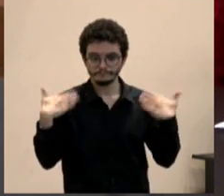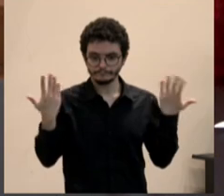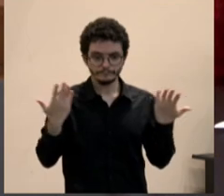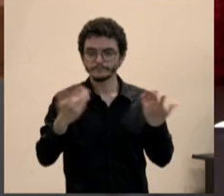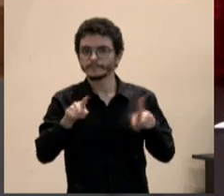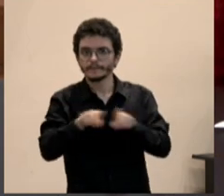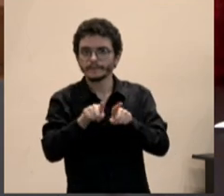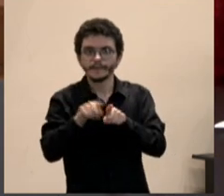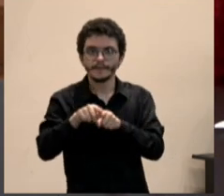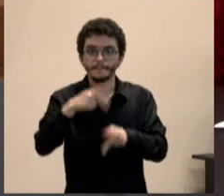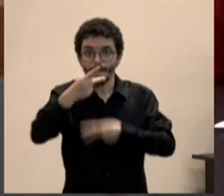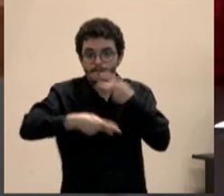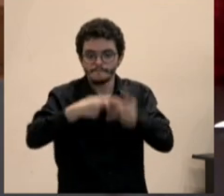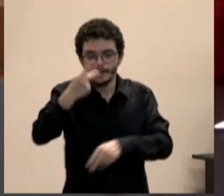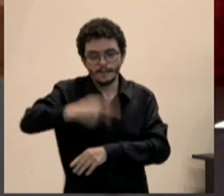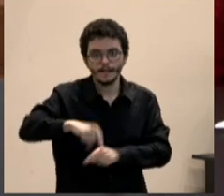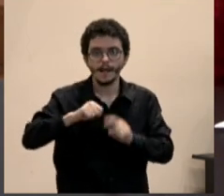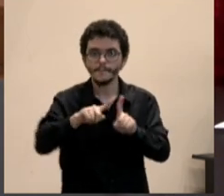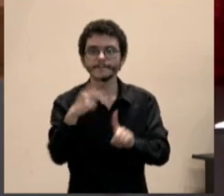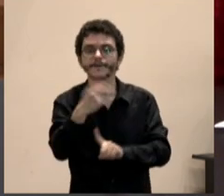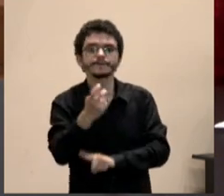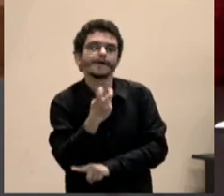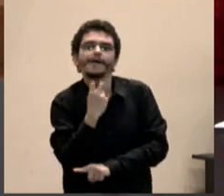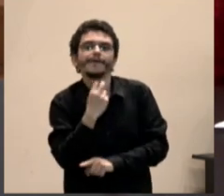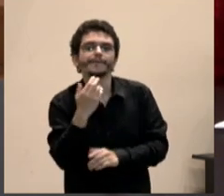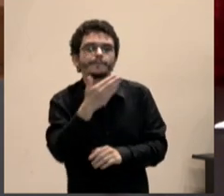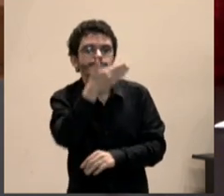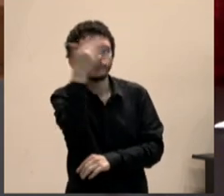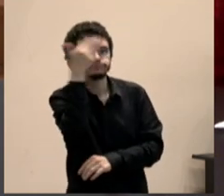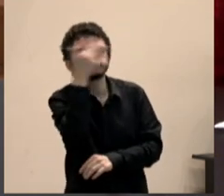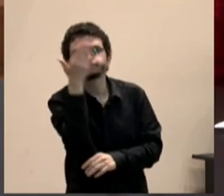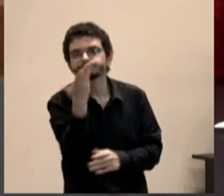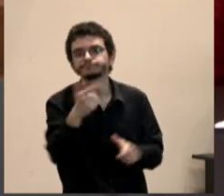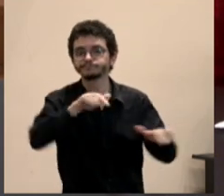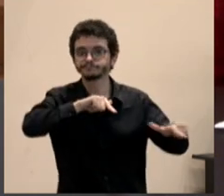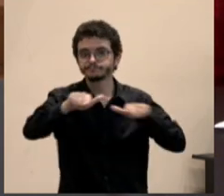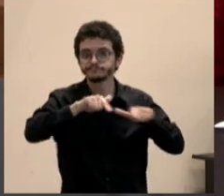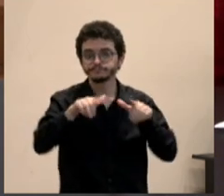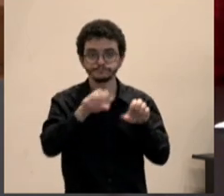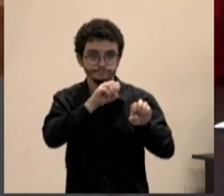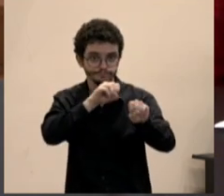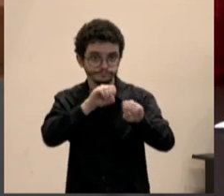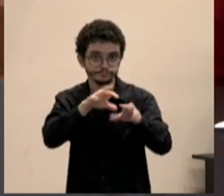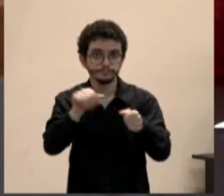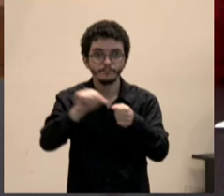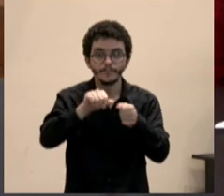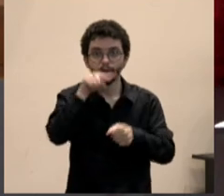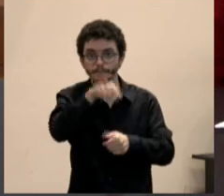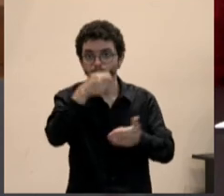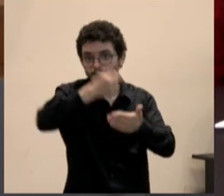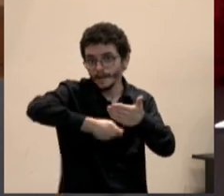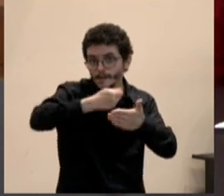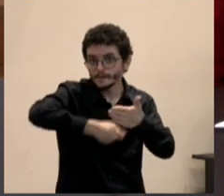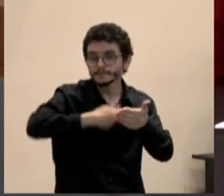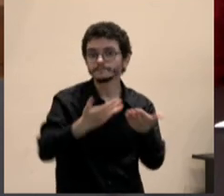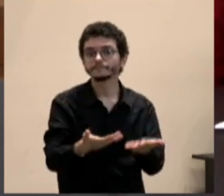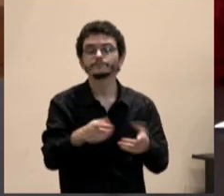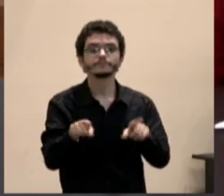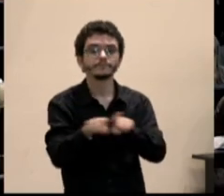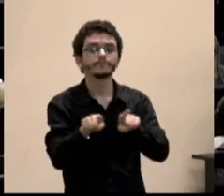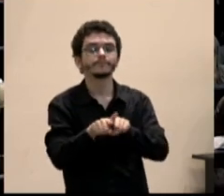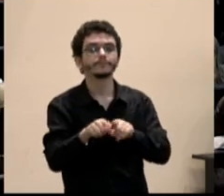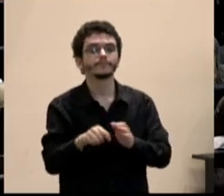tratar aqui, mas ela não pode ser despercebida pelos trabalhadores de educação para fazer essa luta, e também